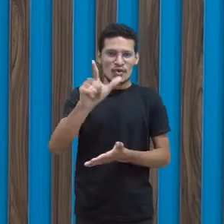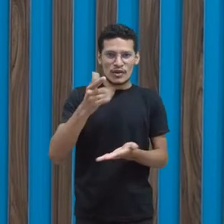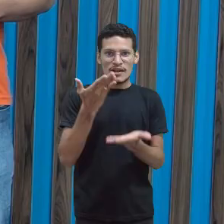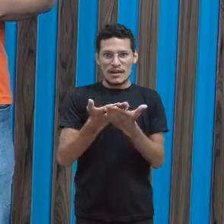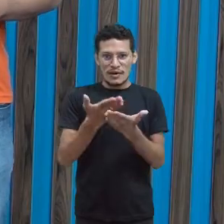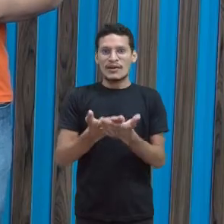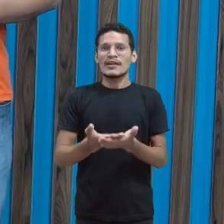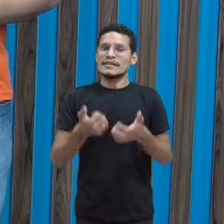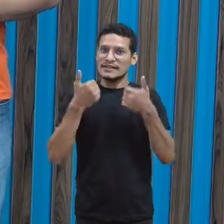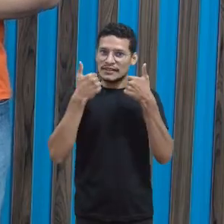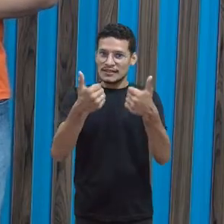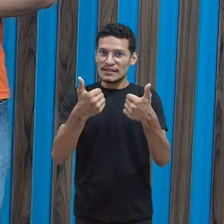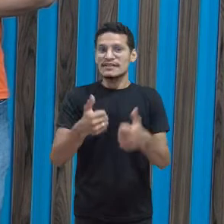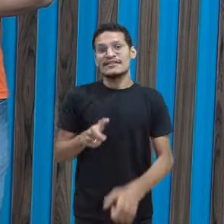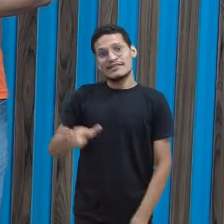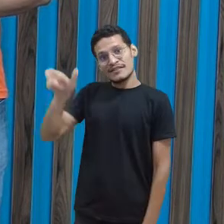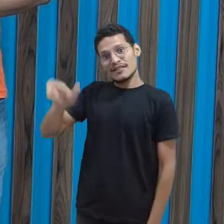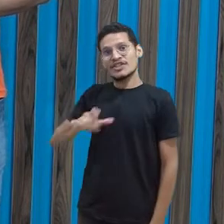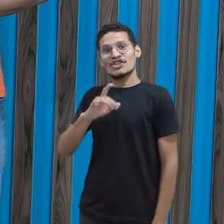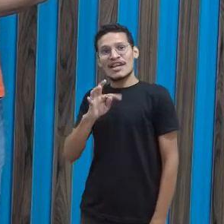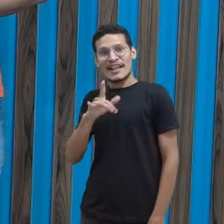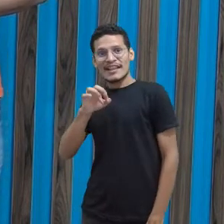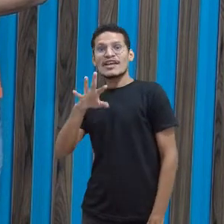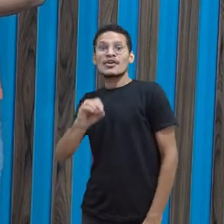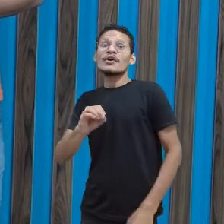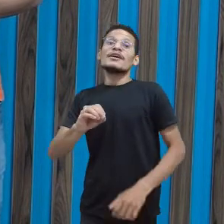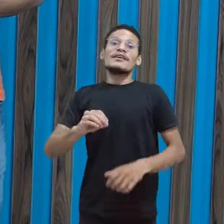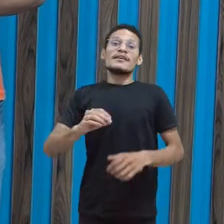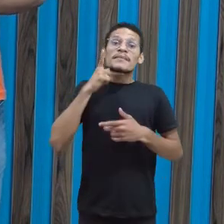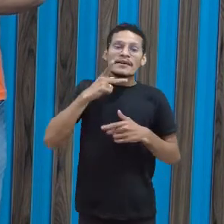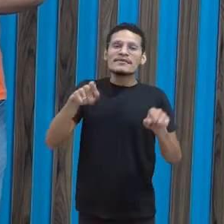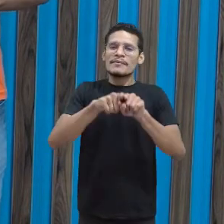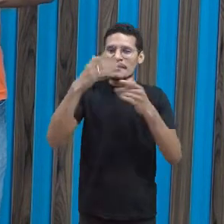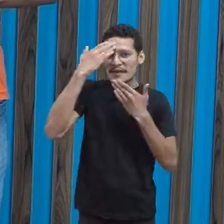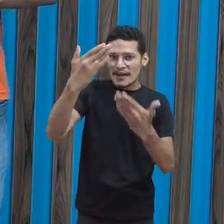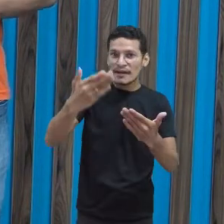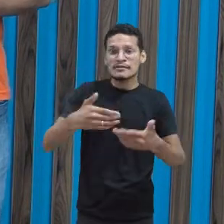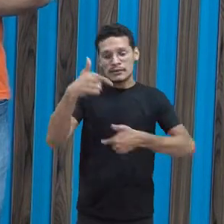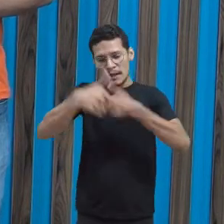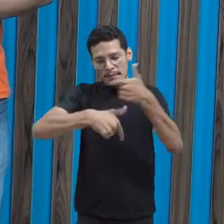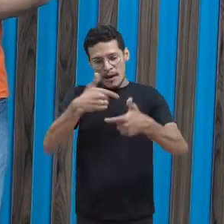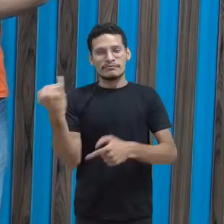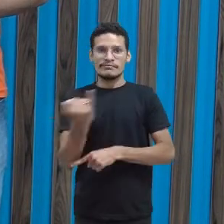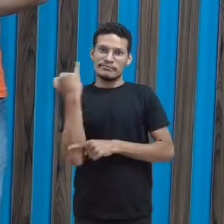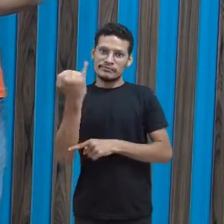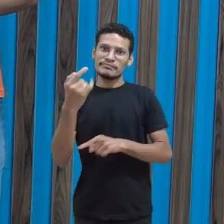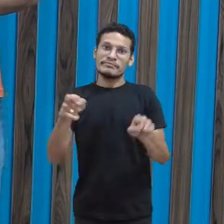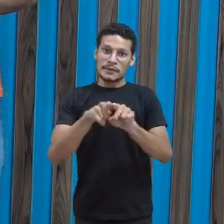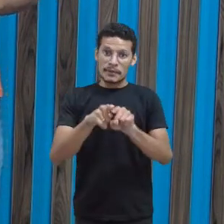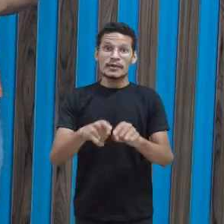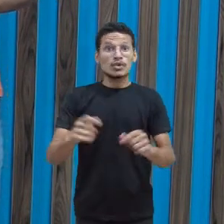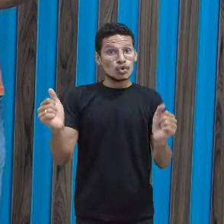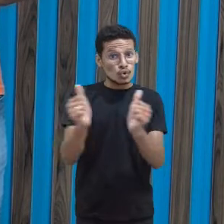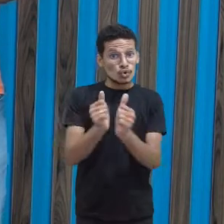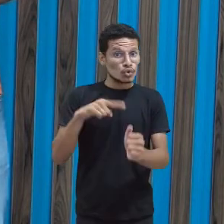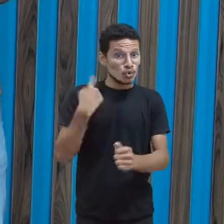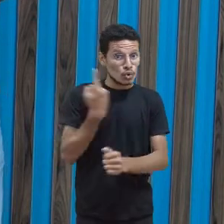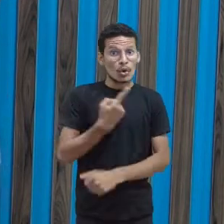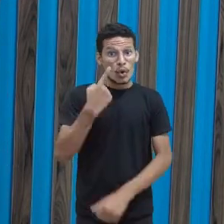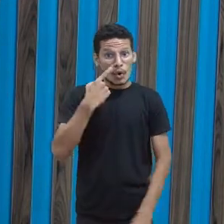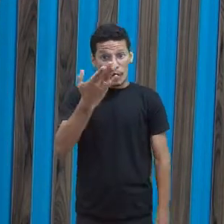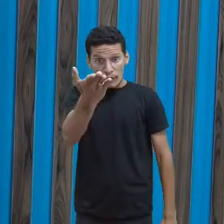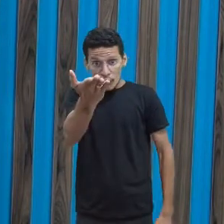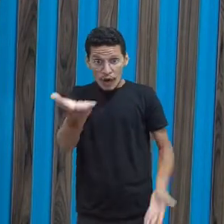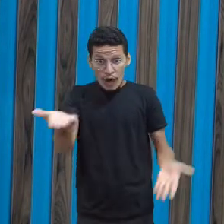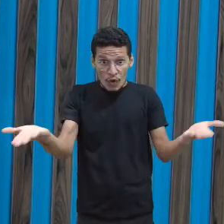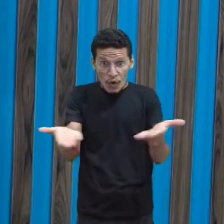É isso aí, meu amigo chicleteiro. Plínio, valeu. Obrigado aí pelo trabalho importante. Estamos juntos. Pessoal, com